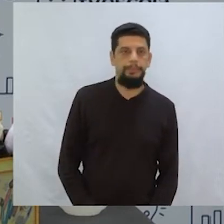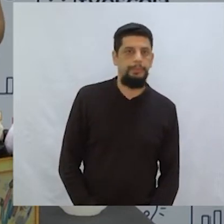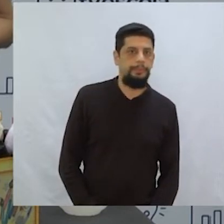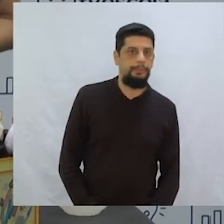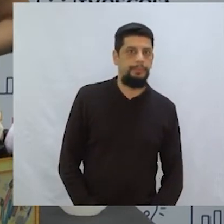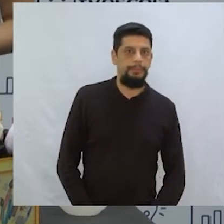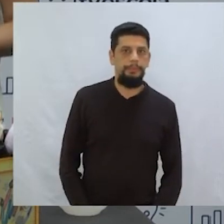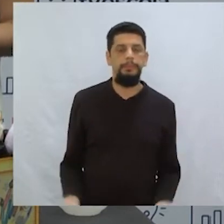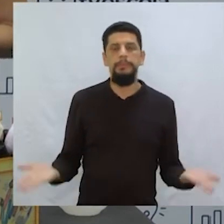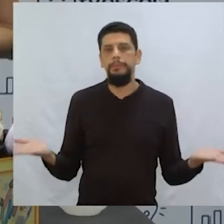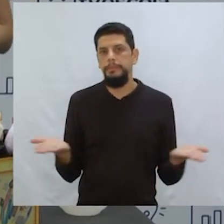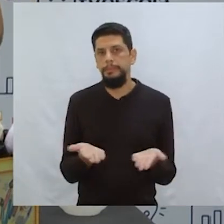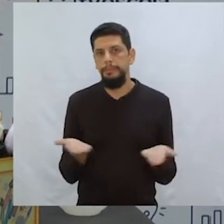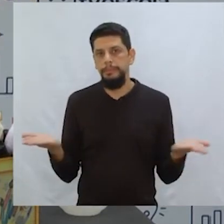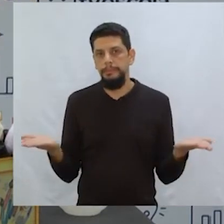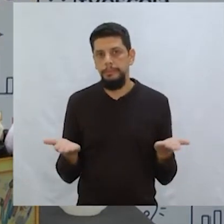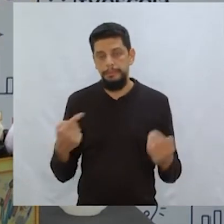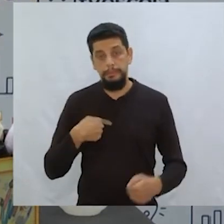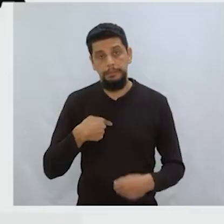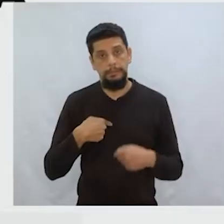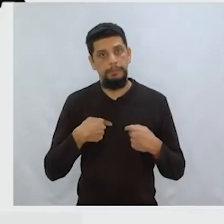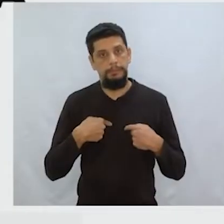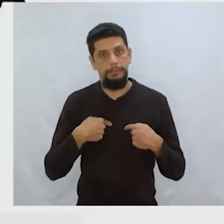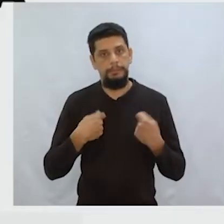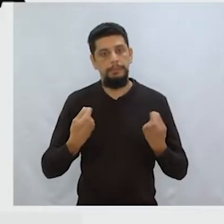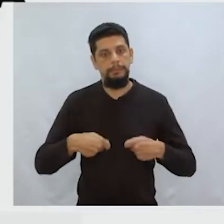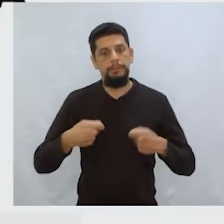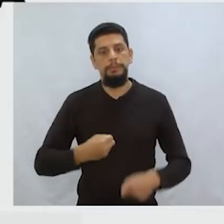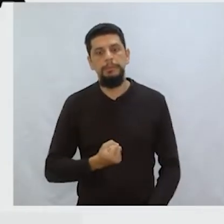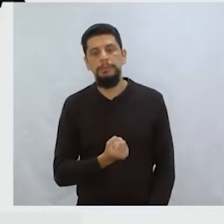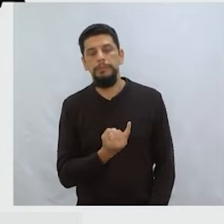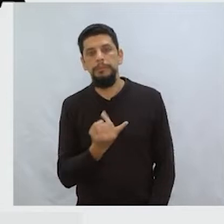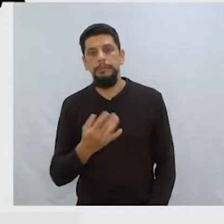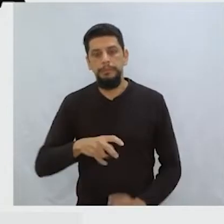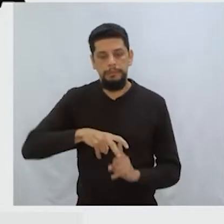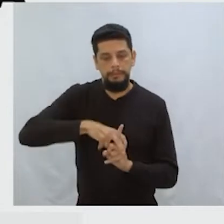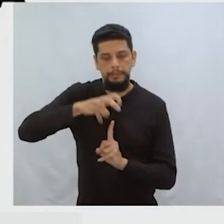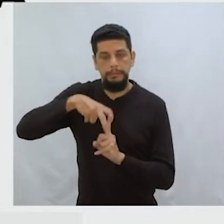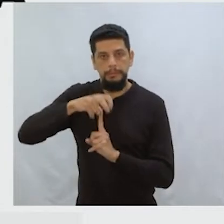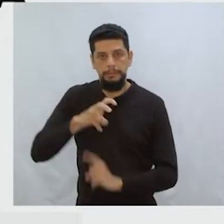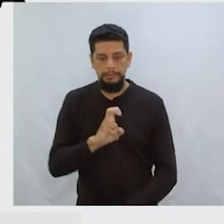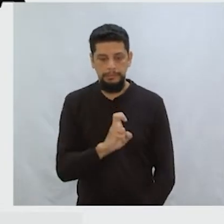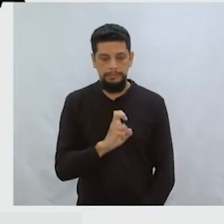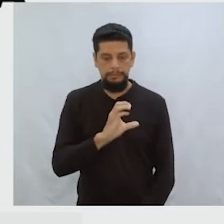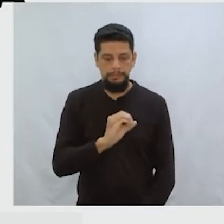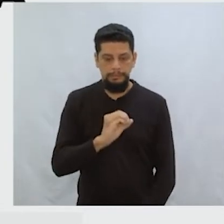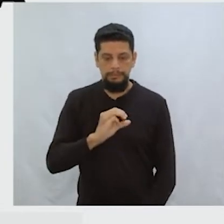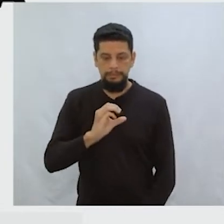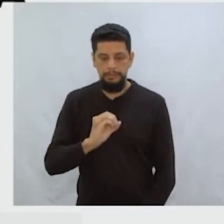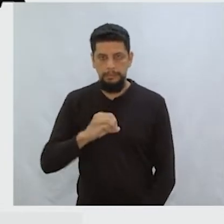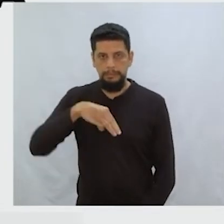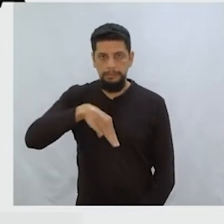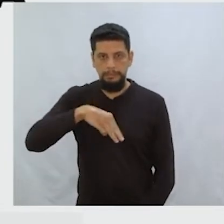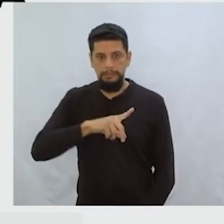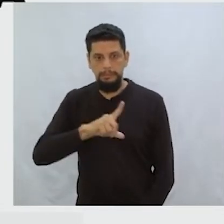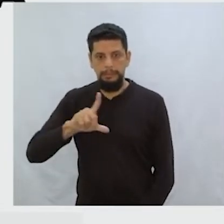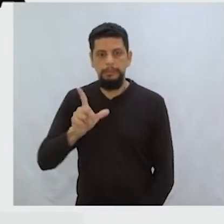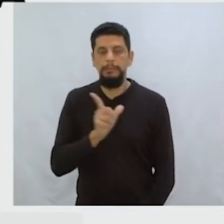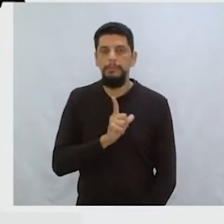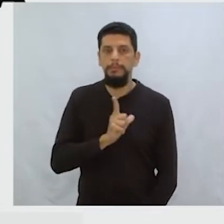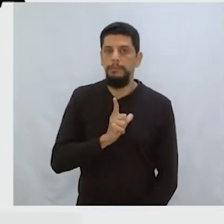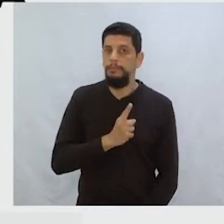Vamos lá, então. E agora, eu preciso de quantas garrafas de 500 ml para